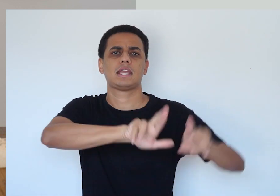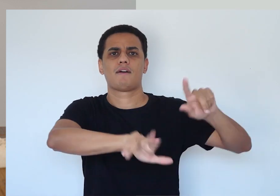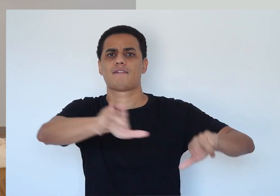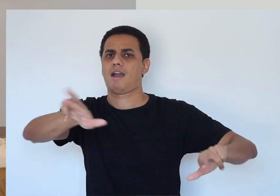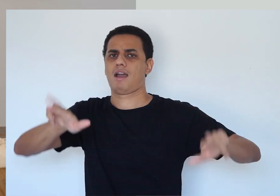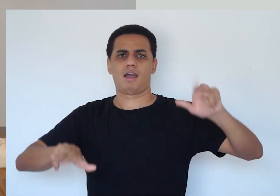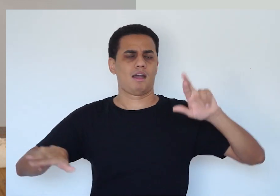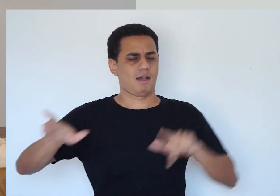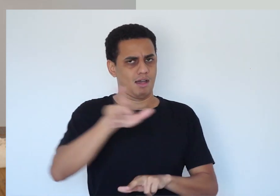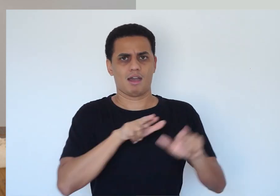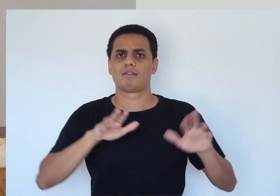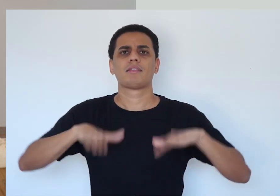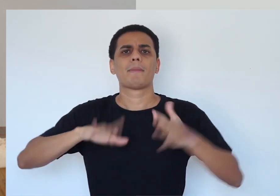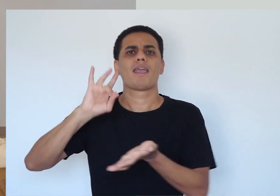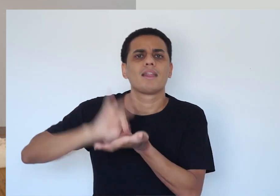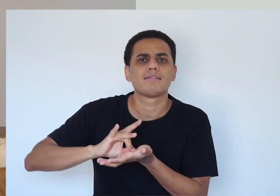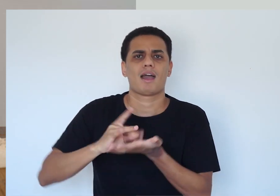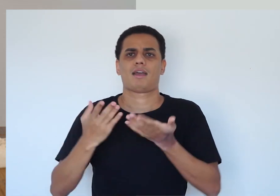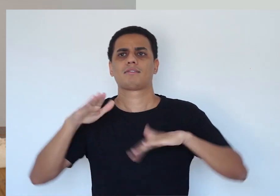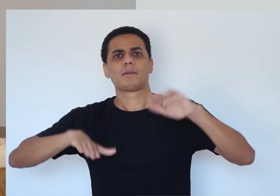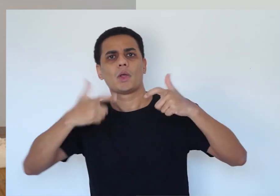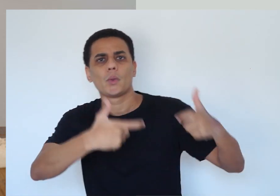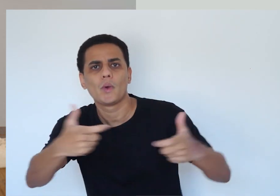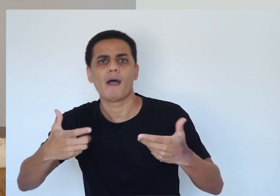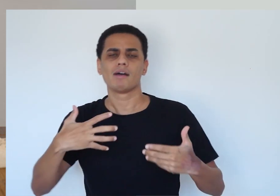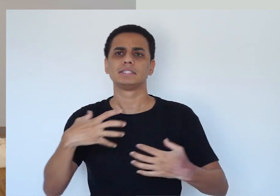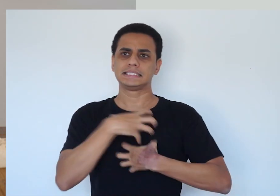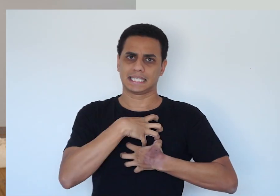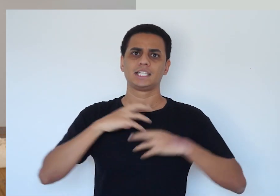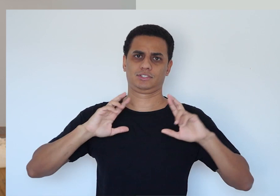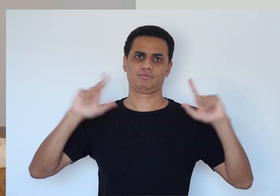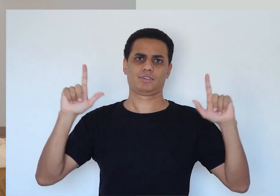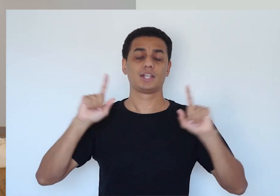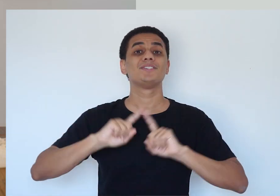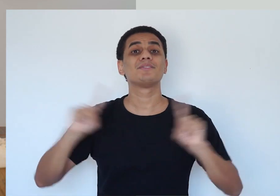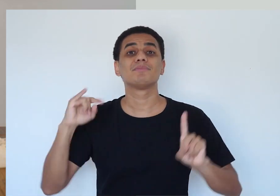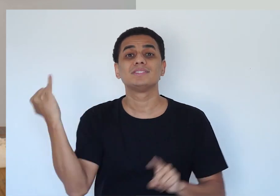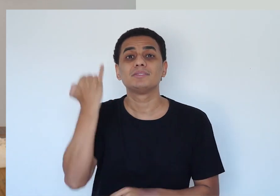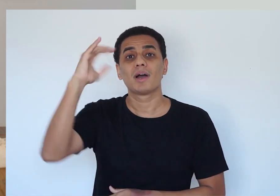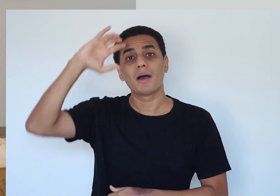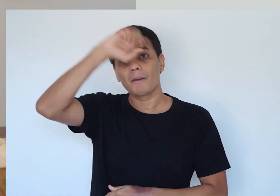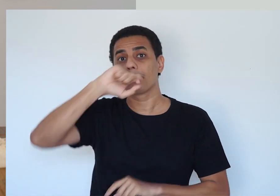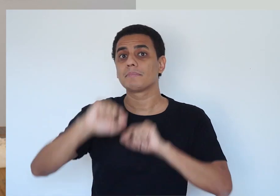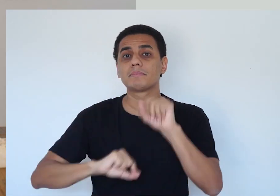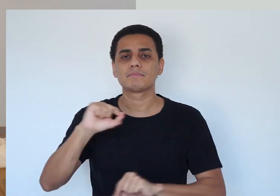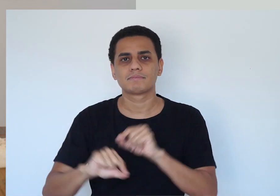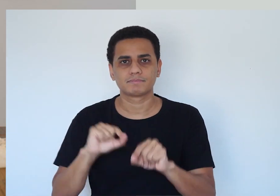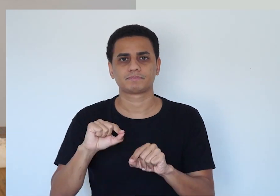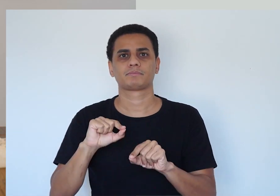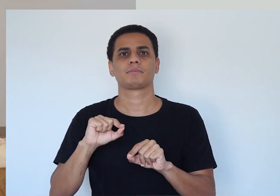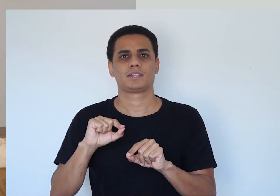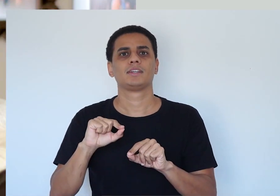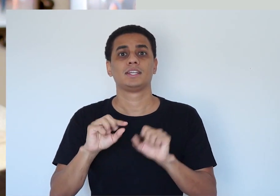diferentes em cada história, em cada realidade, ela causa um efeito diferente. Mas o que é importante nós